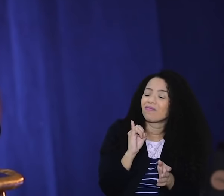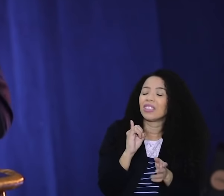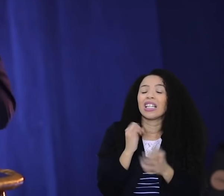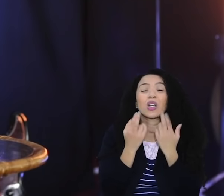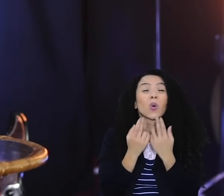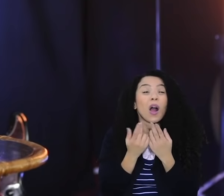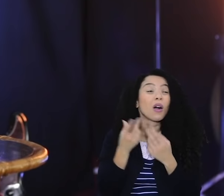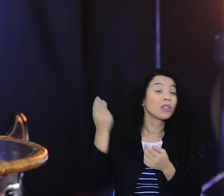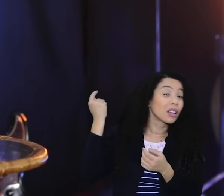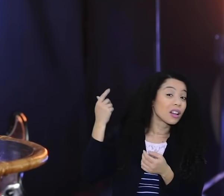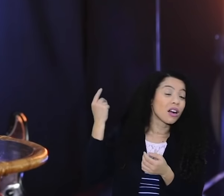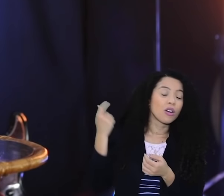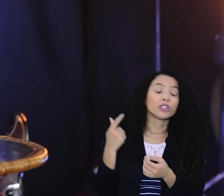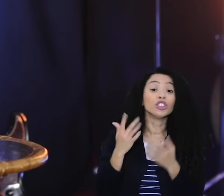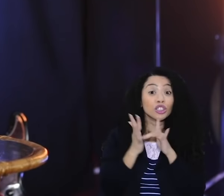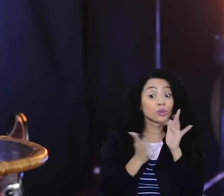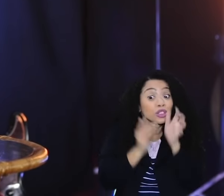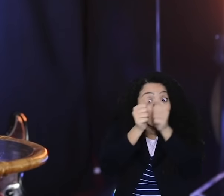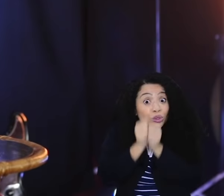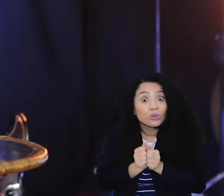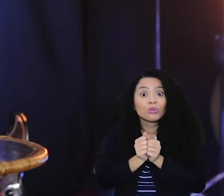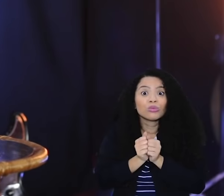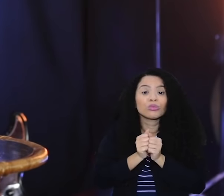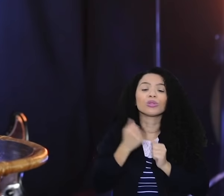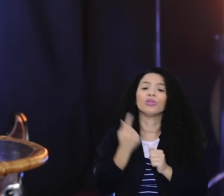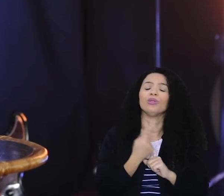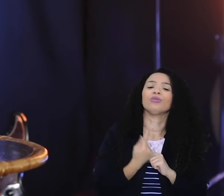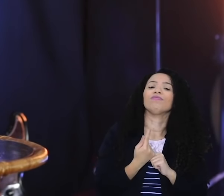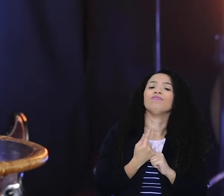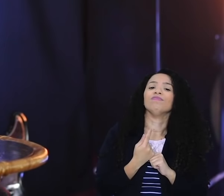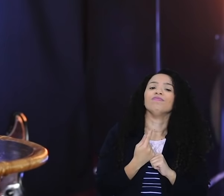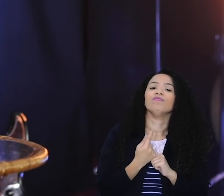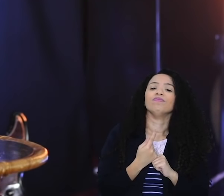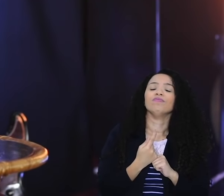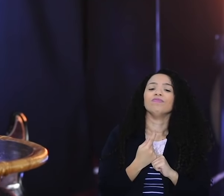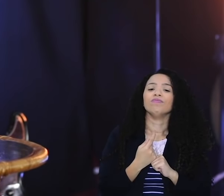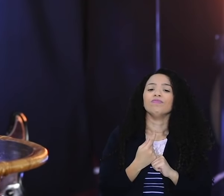se pelo menos, como da outra tempestade, Jesus estivesse conosco.